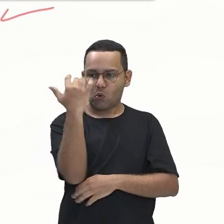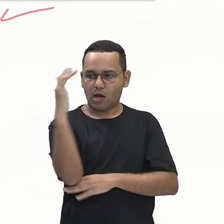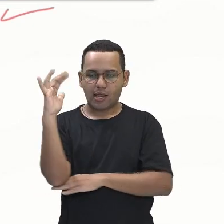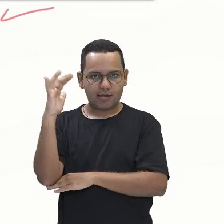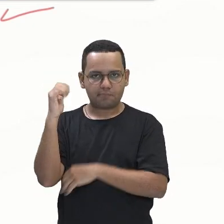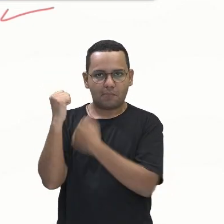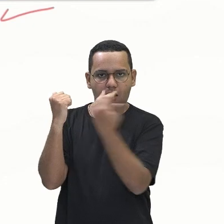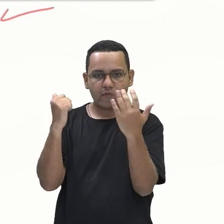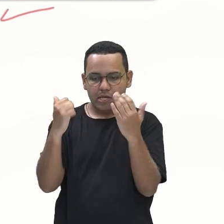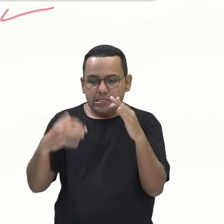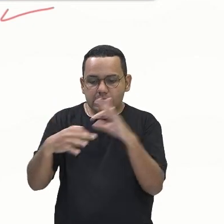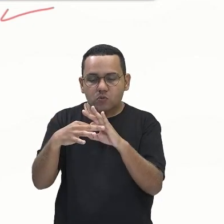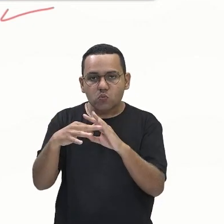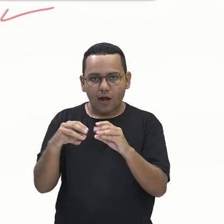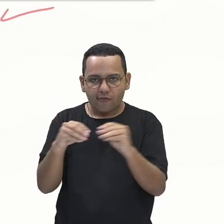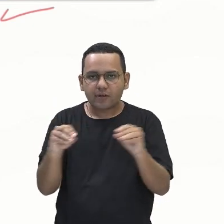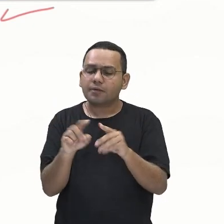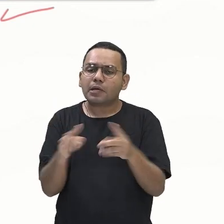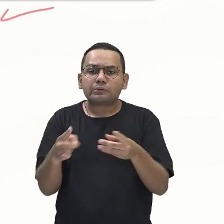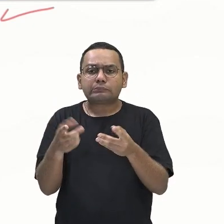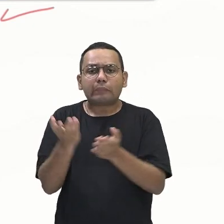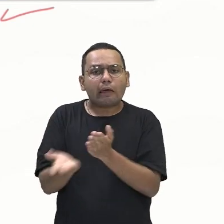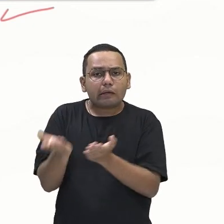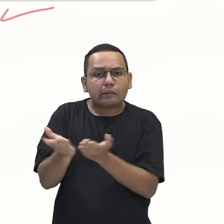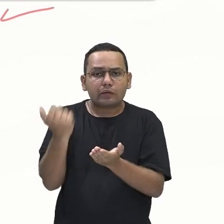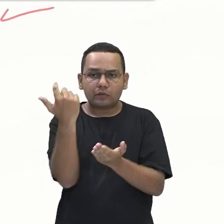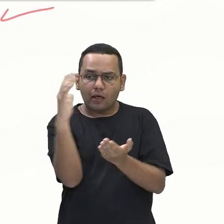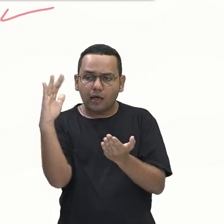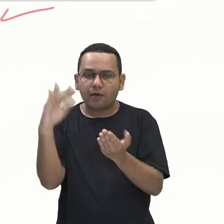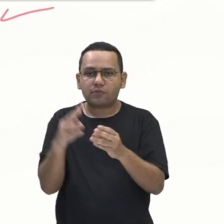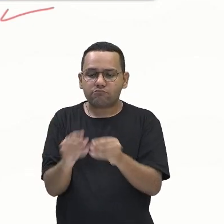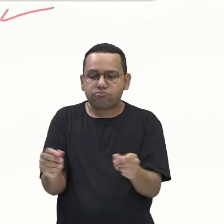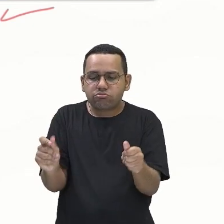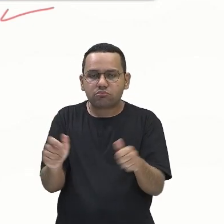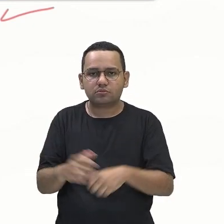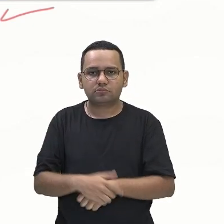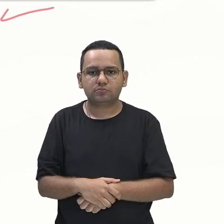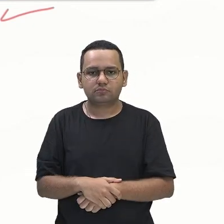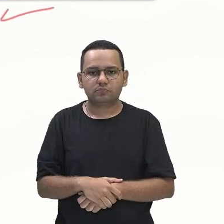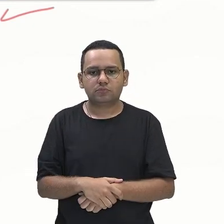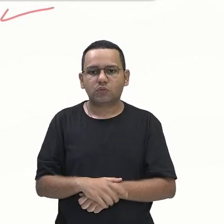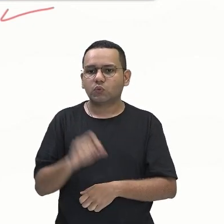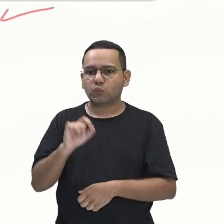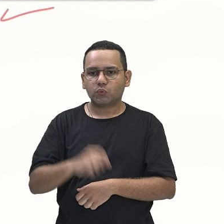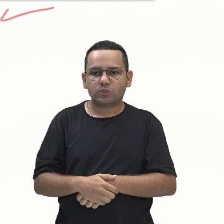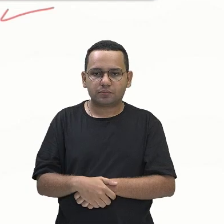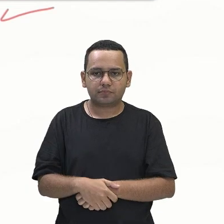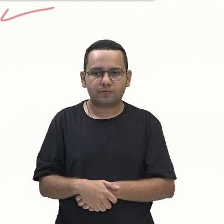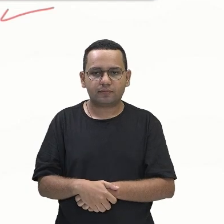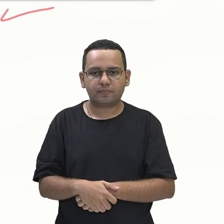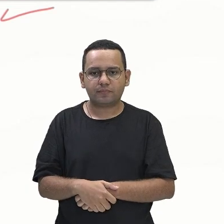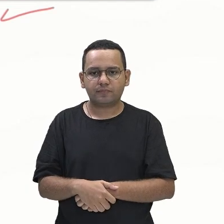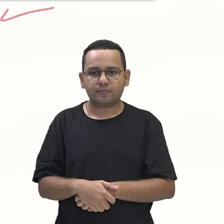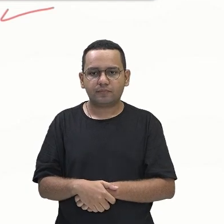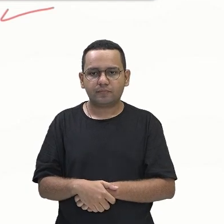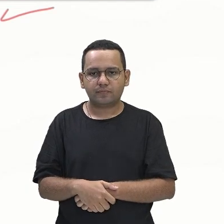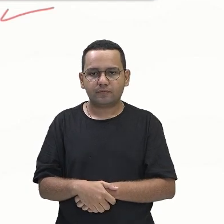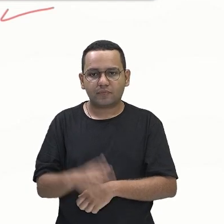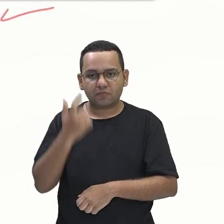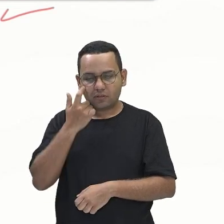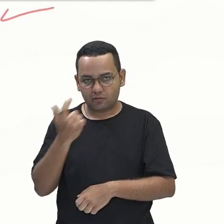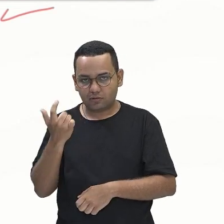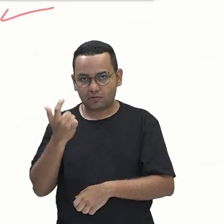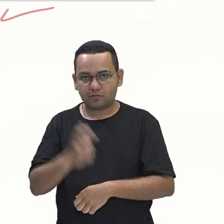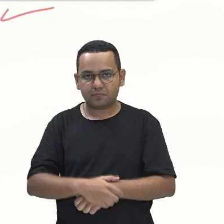esse solo, e nós temos risco às famílias, às casas. Várias casas aqui, olha, já